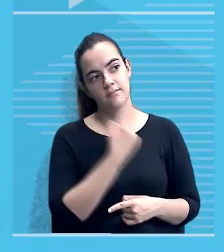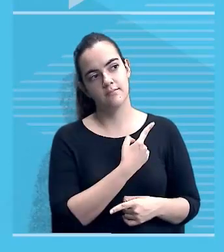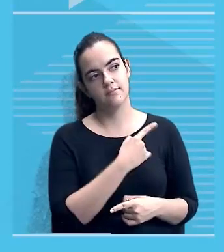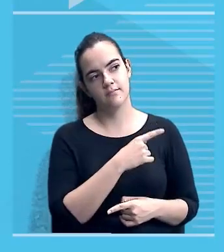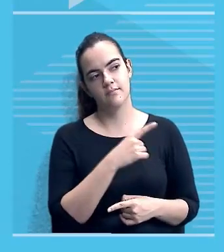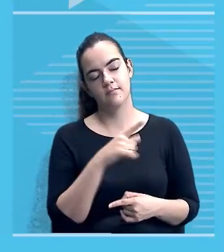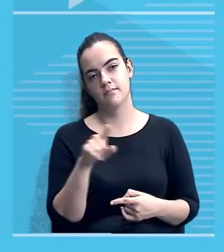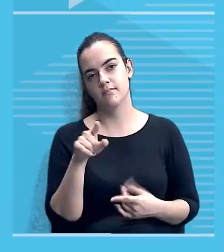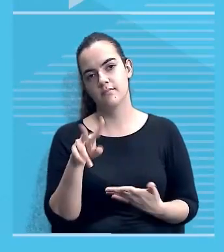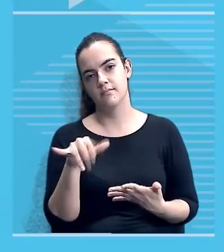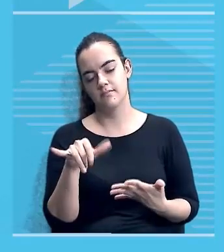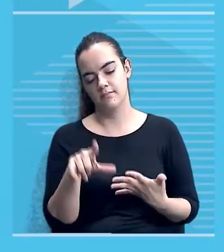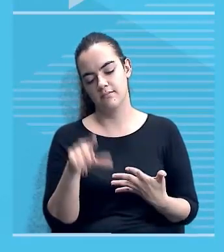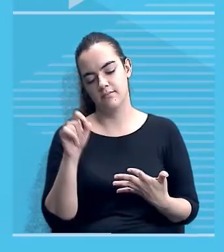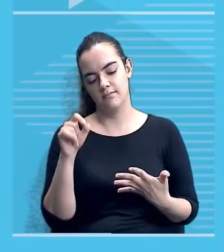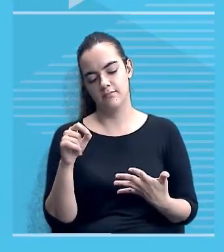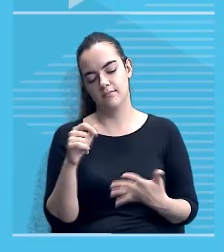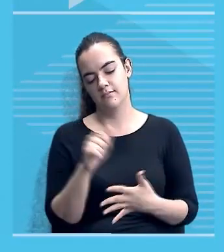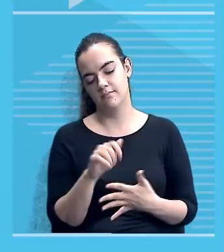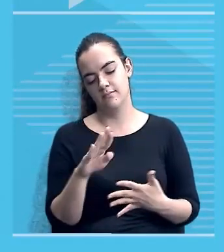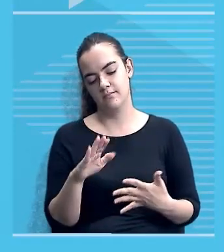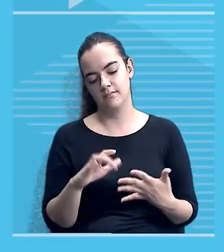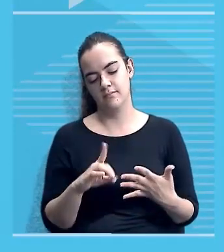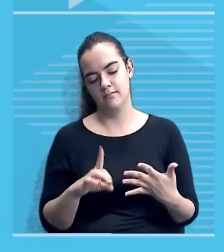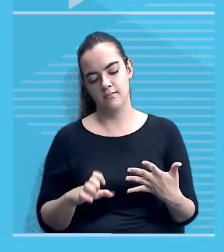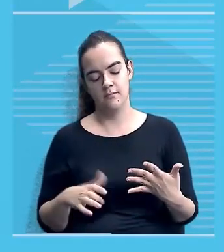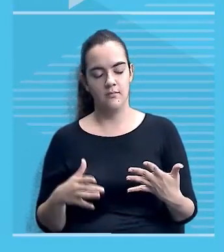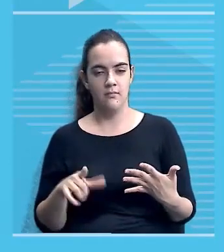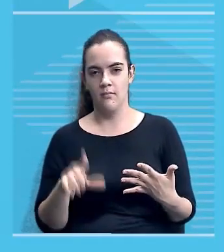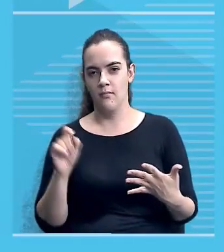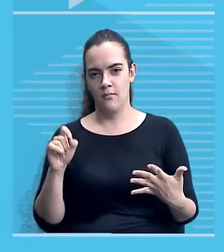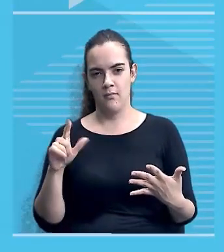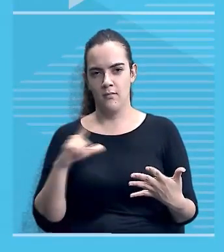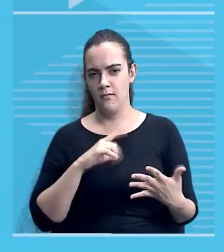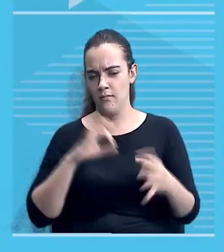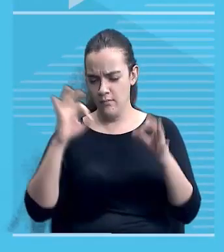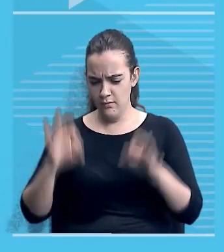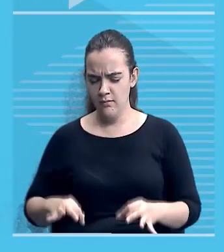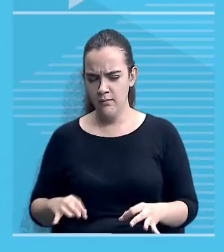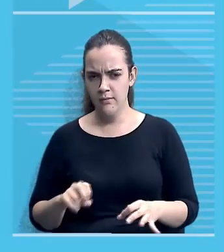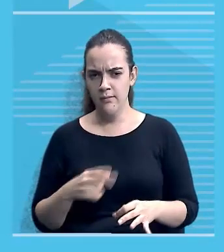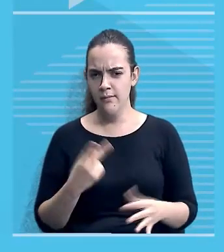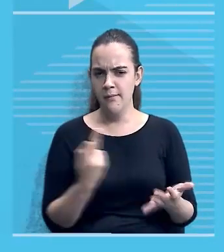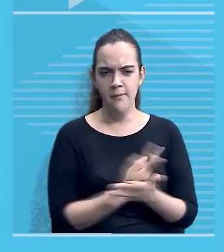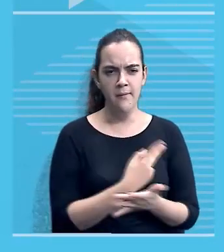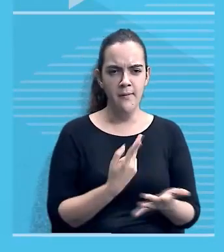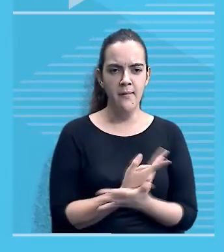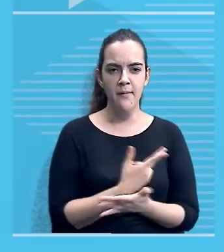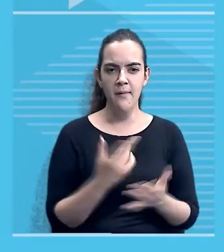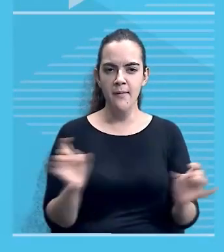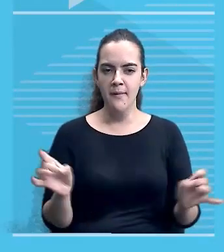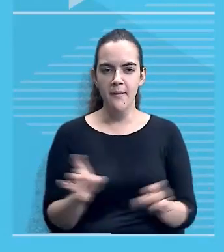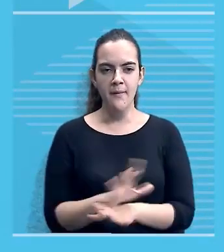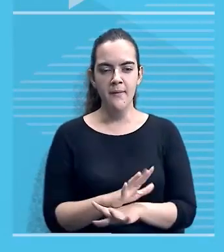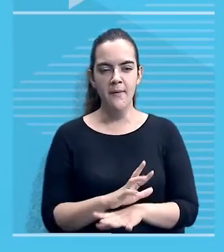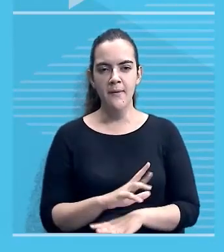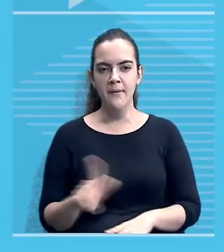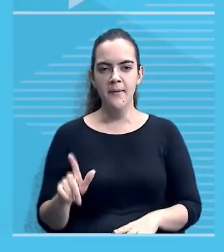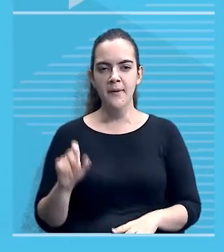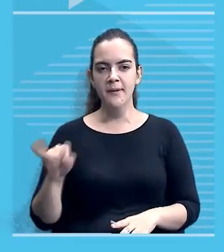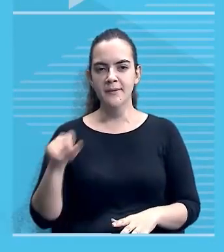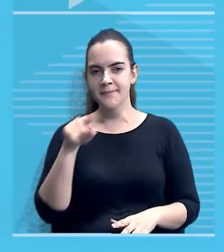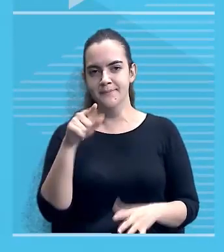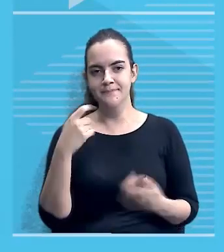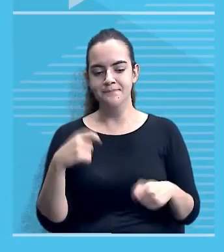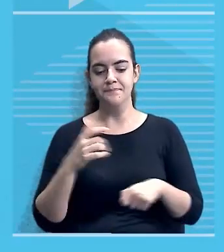aí que não tem essa questão de meio certo meio errado né ou ou é certo ou é errado tá ou